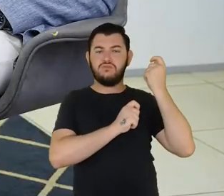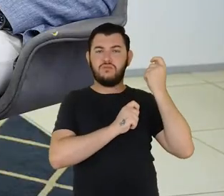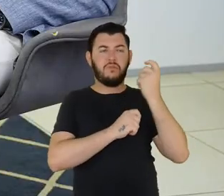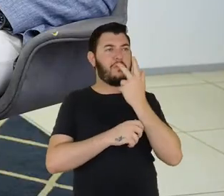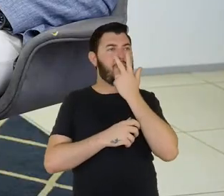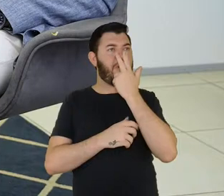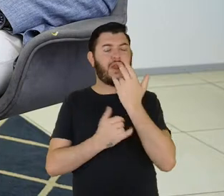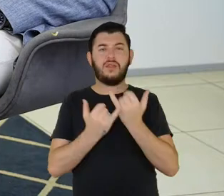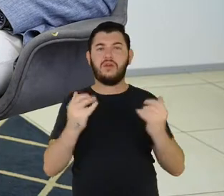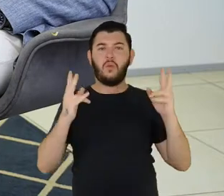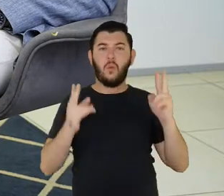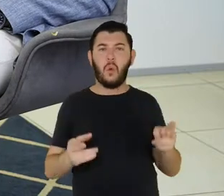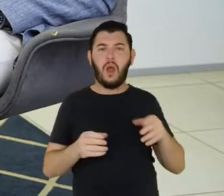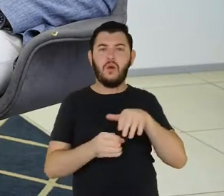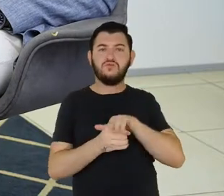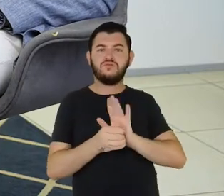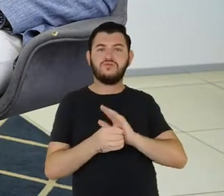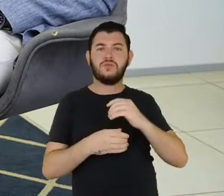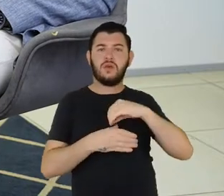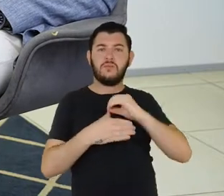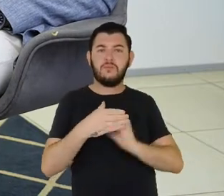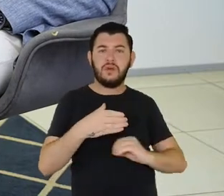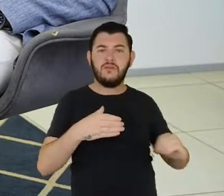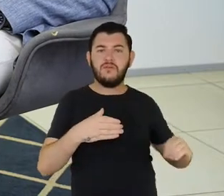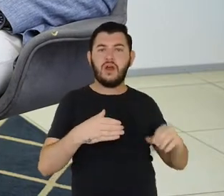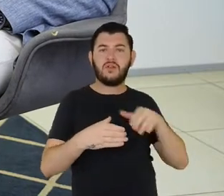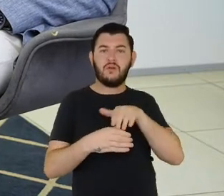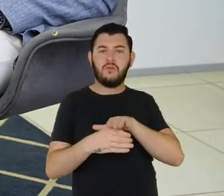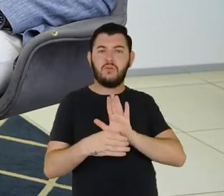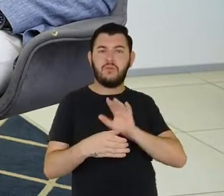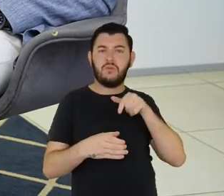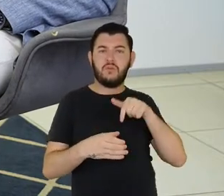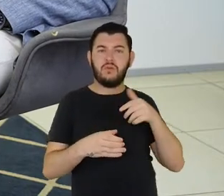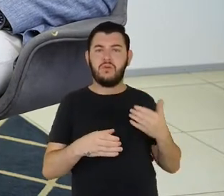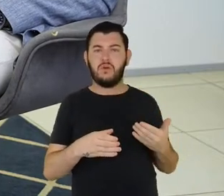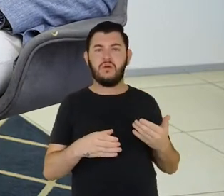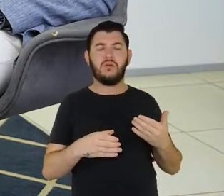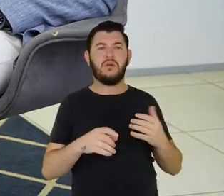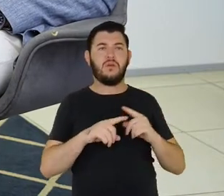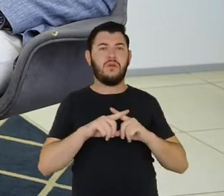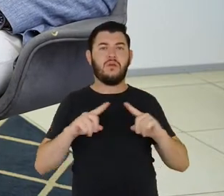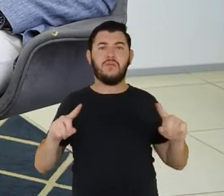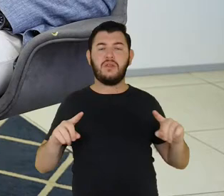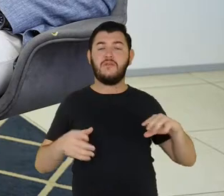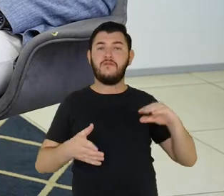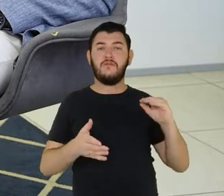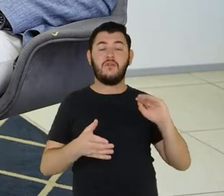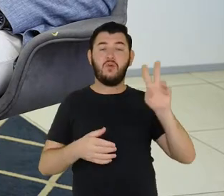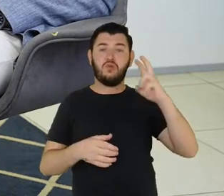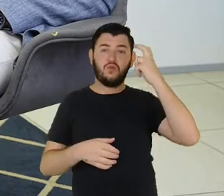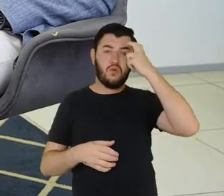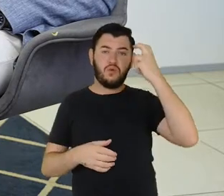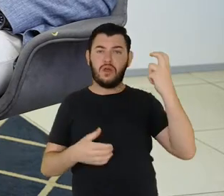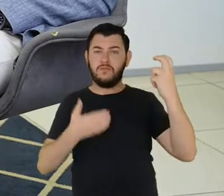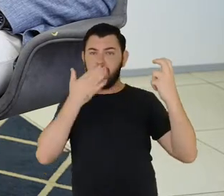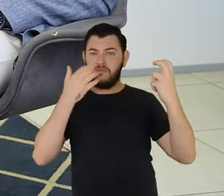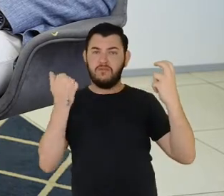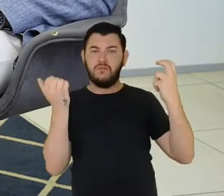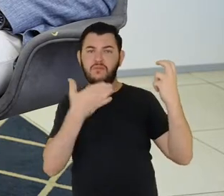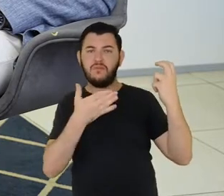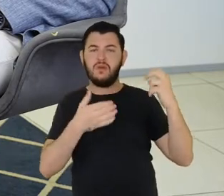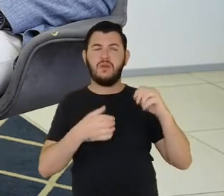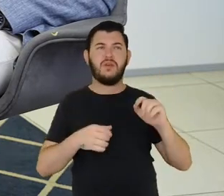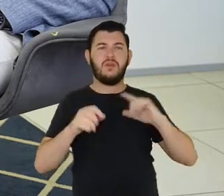pela cultura, tanto que representa isso. Realmente. Aquela coisa de dar facada num quadro. Dar facada num quadro é